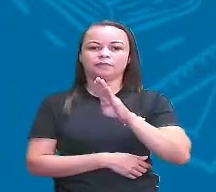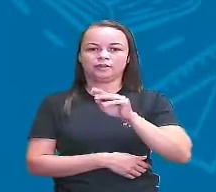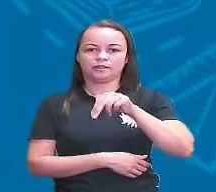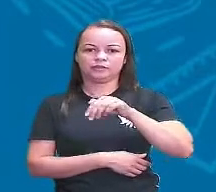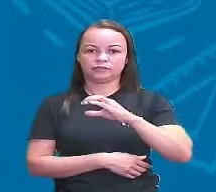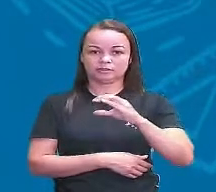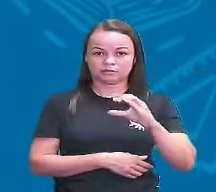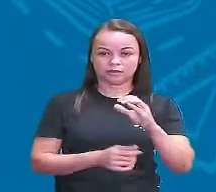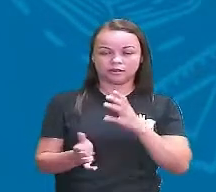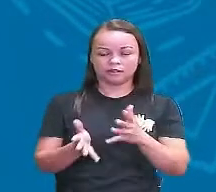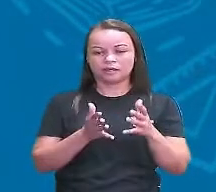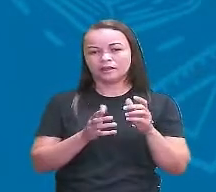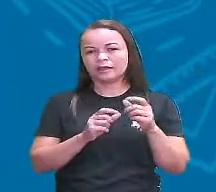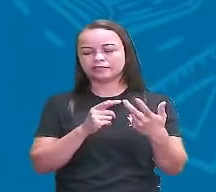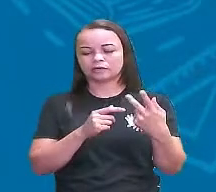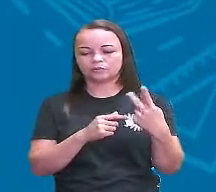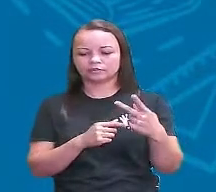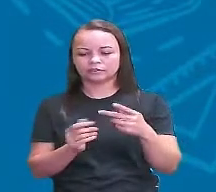a